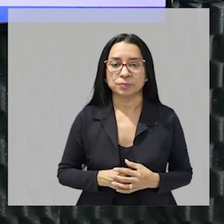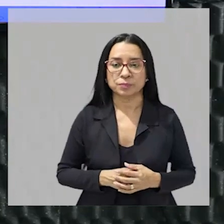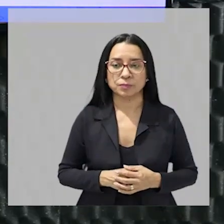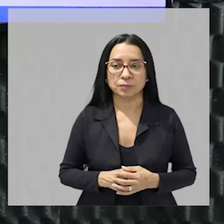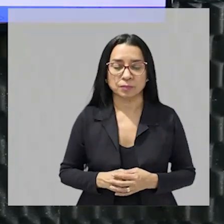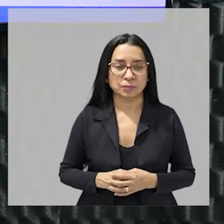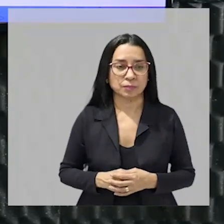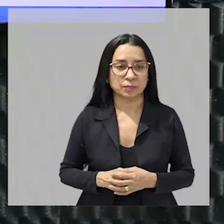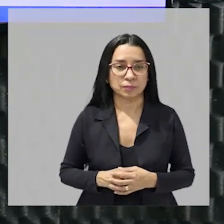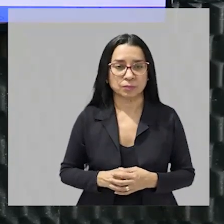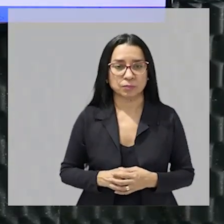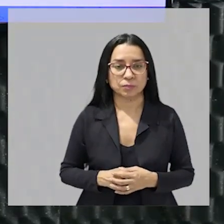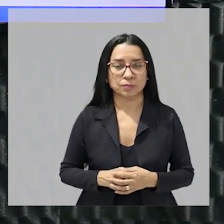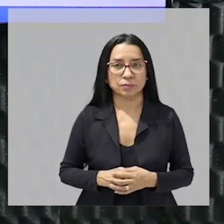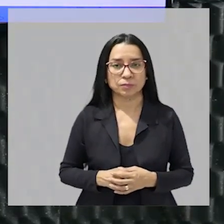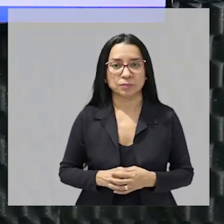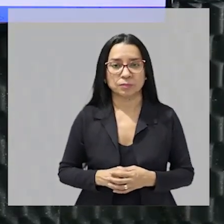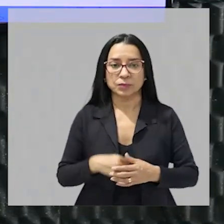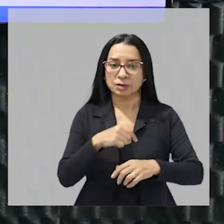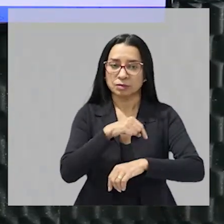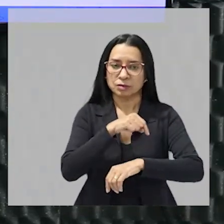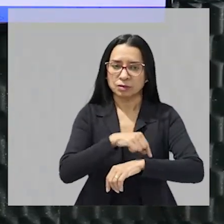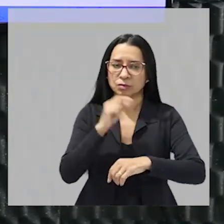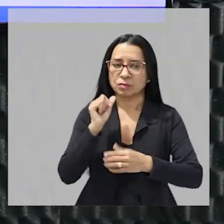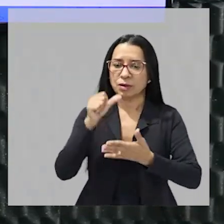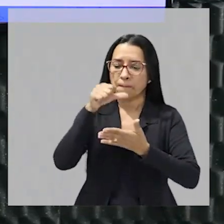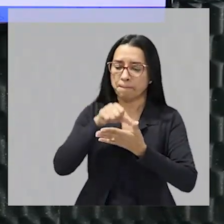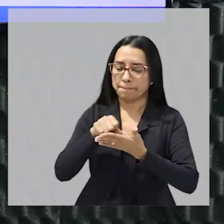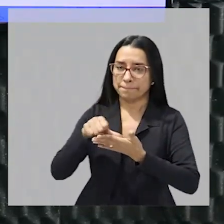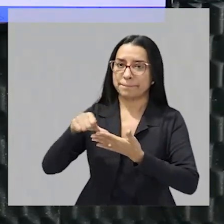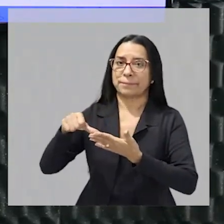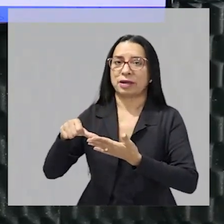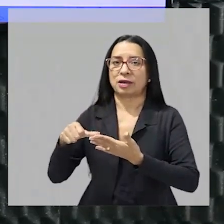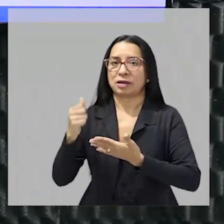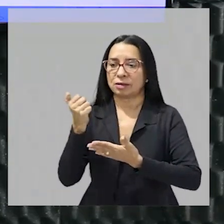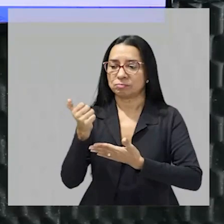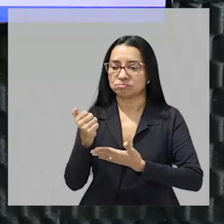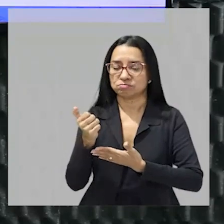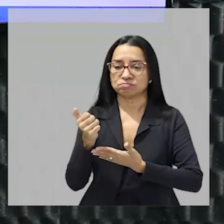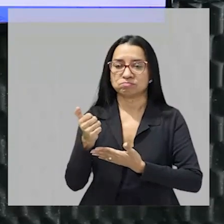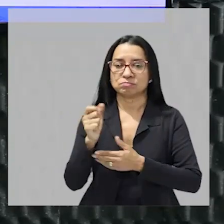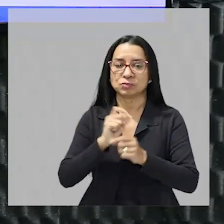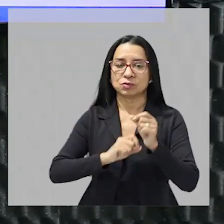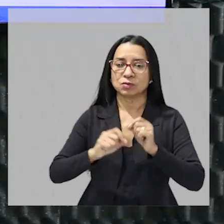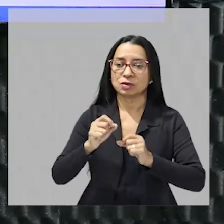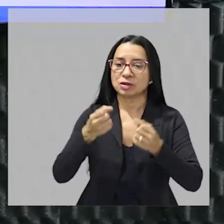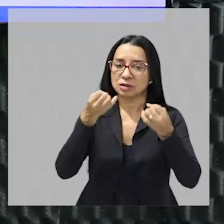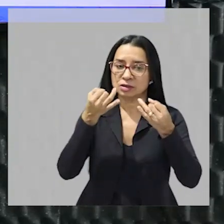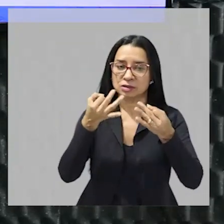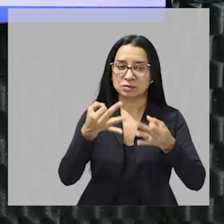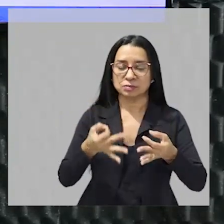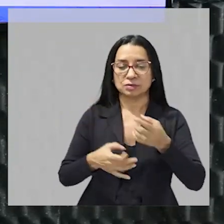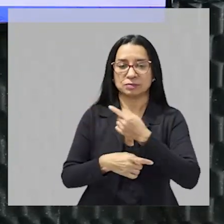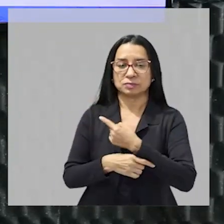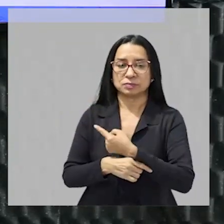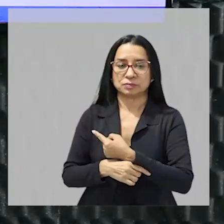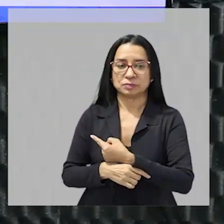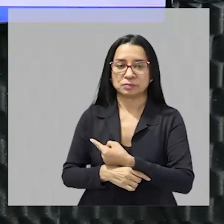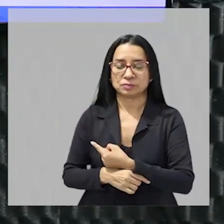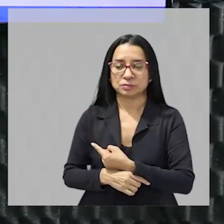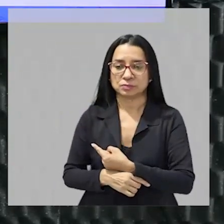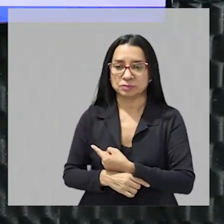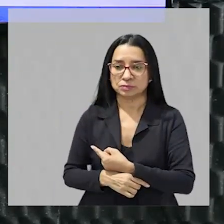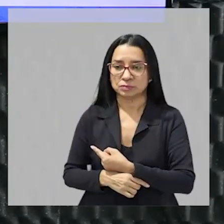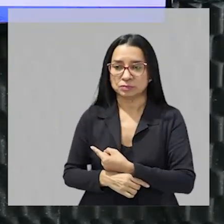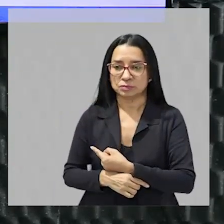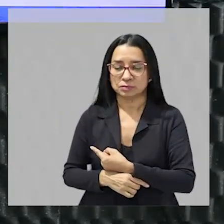níveis baixíssimos. Naquela hora, tu pega aquela tua canetinha, ó, pá, marcou aqui, ó. O que justifica? Reservatório das usinas